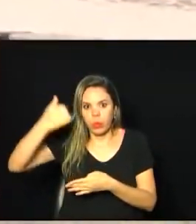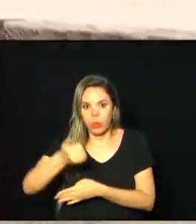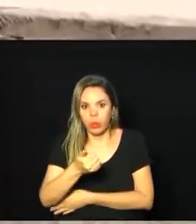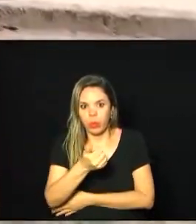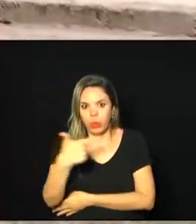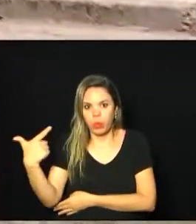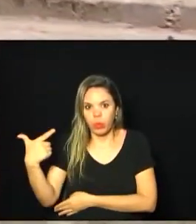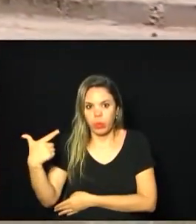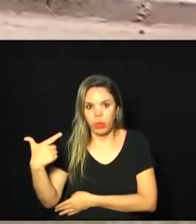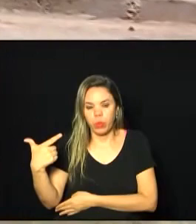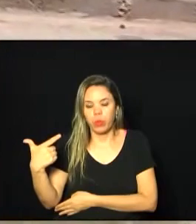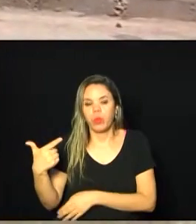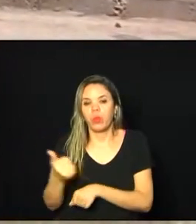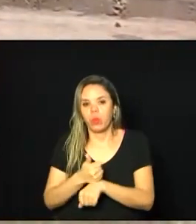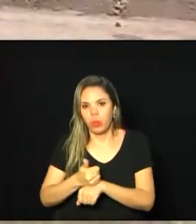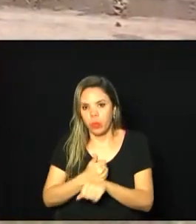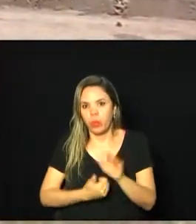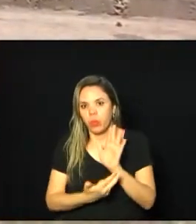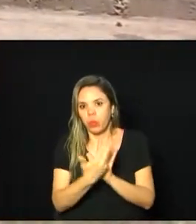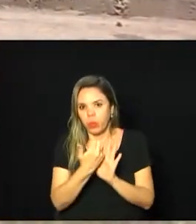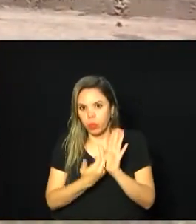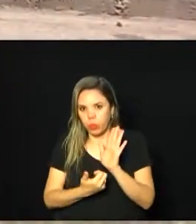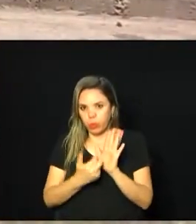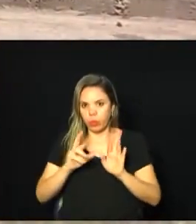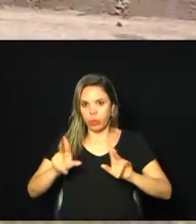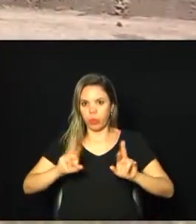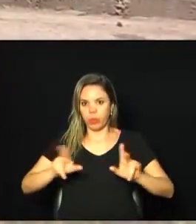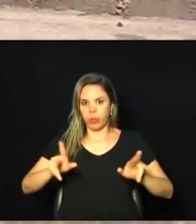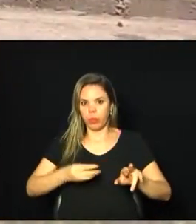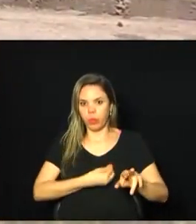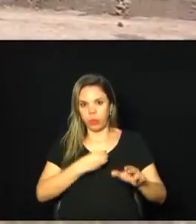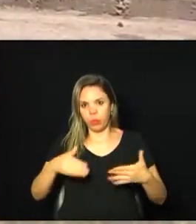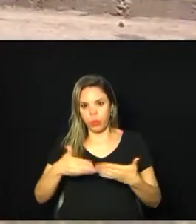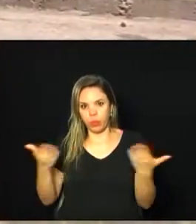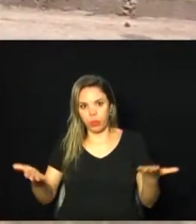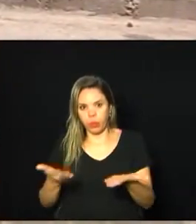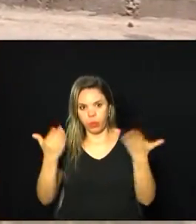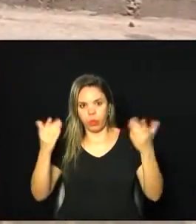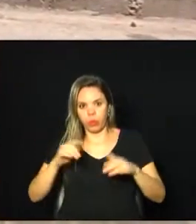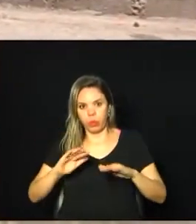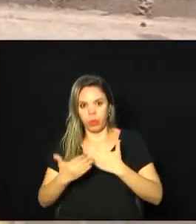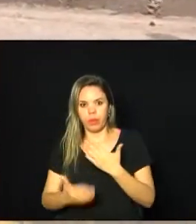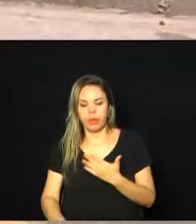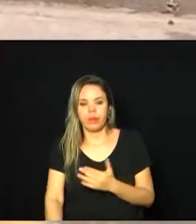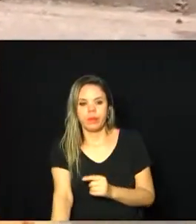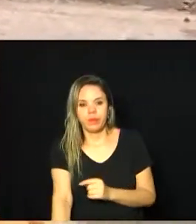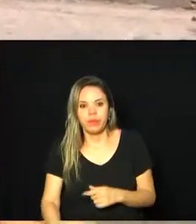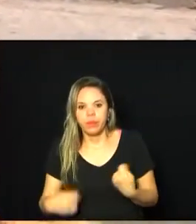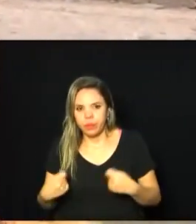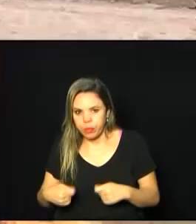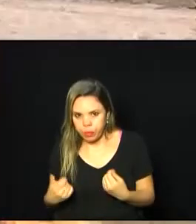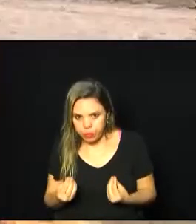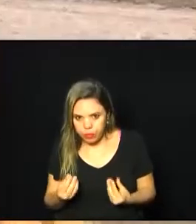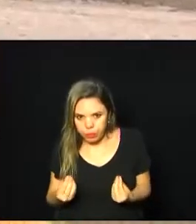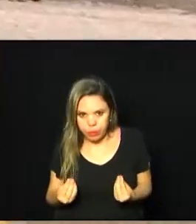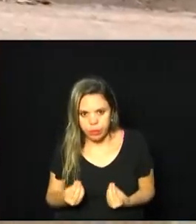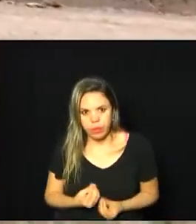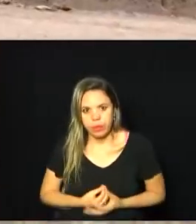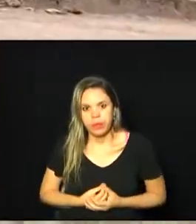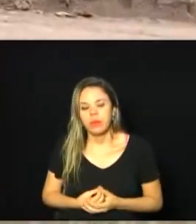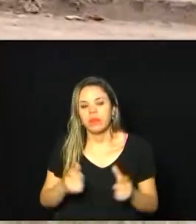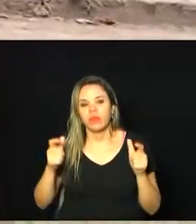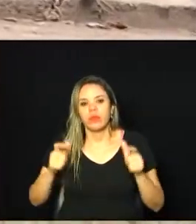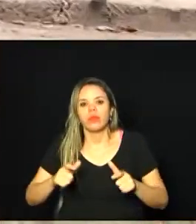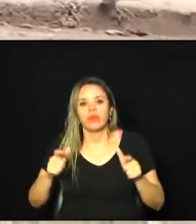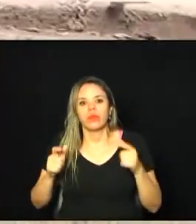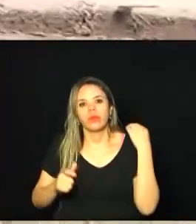12 grafiteiros diferentes para trazer vida, Gabriel, para este bairro que carecia muito, ainda carece de